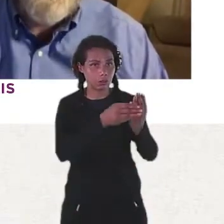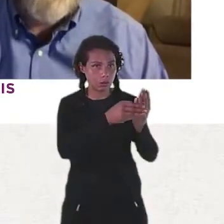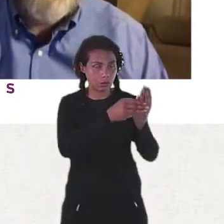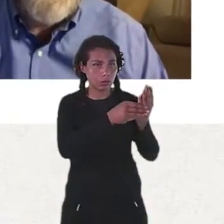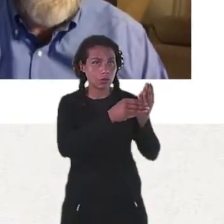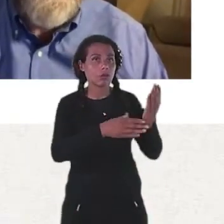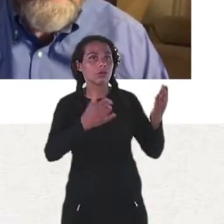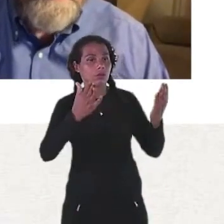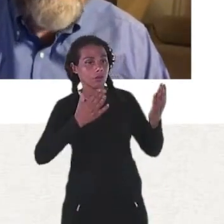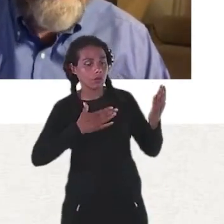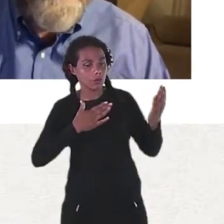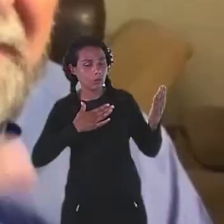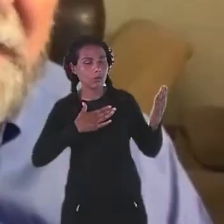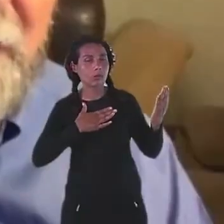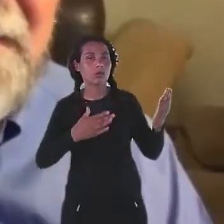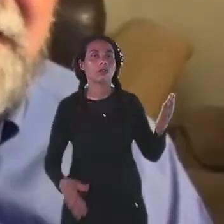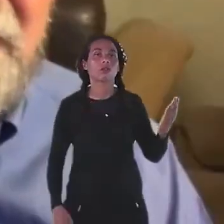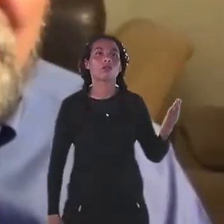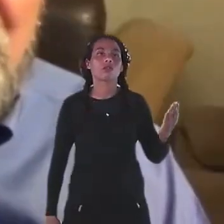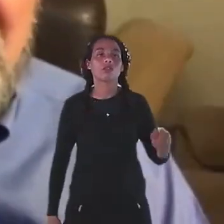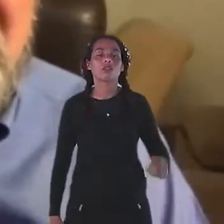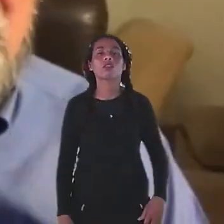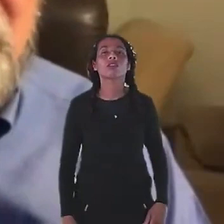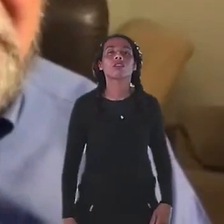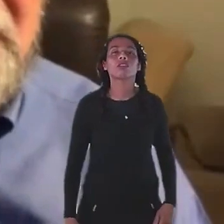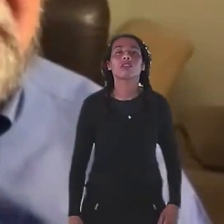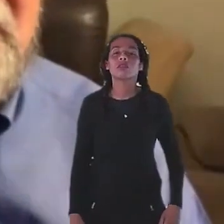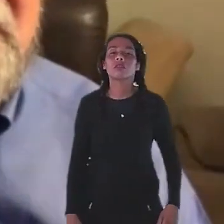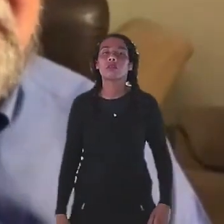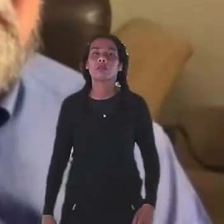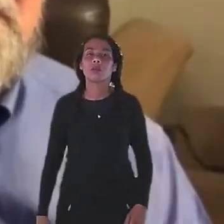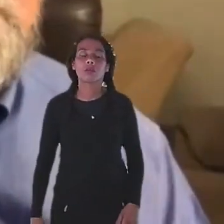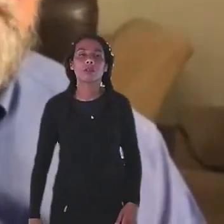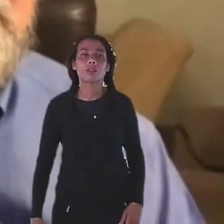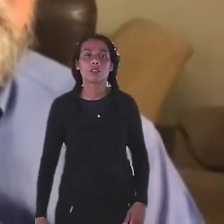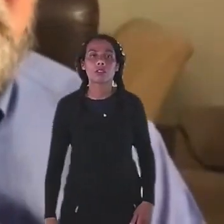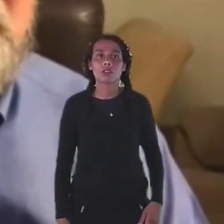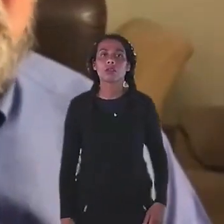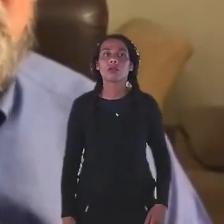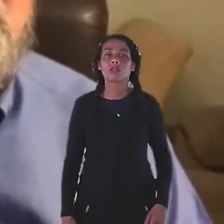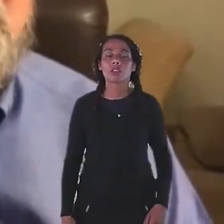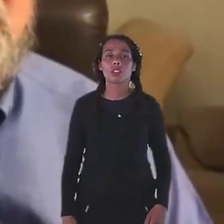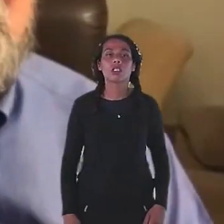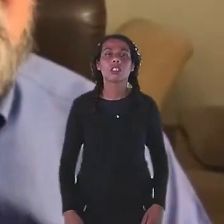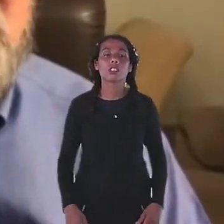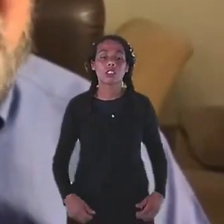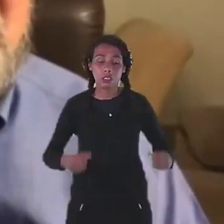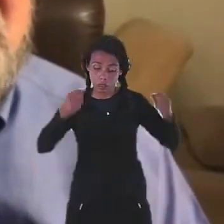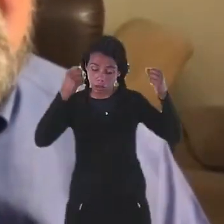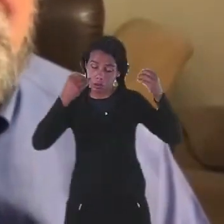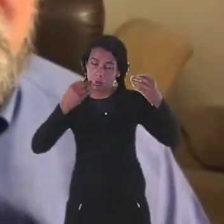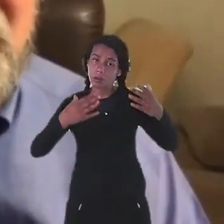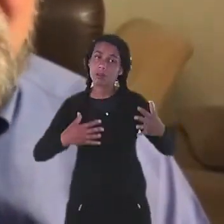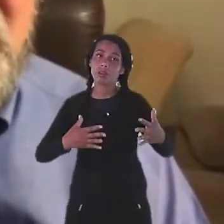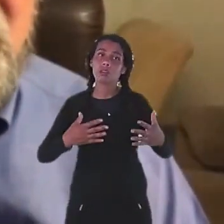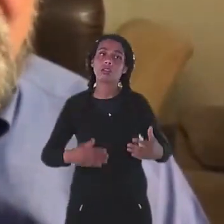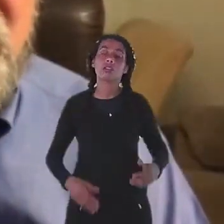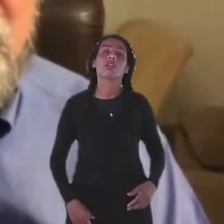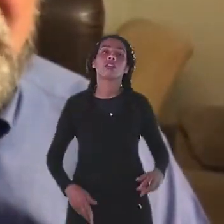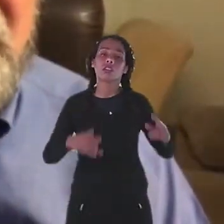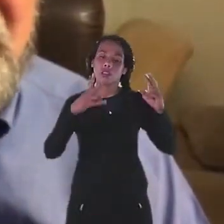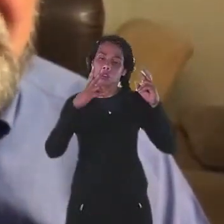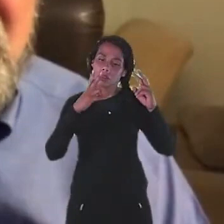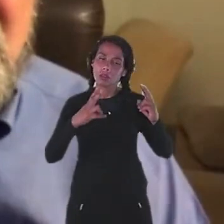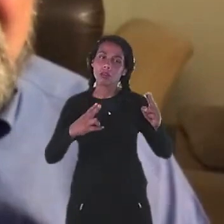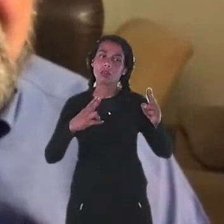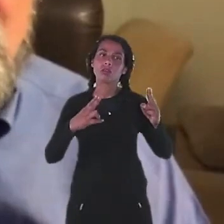examinando, que fez a gente aparecer com essa, que ele chama da terceira lei da termodinâmica, né? Que é essa transformação de